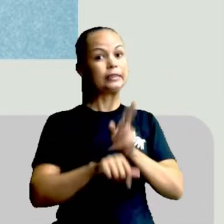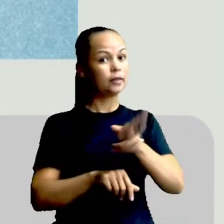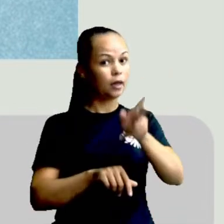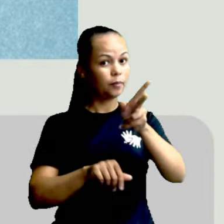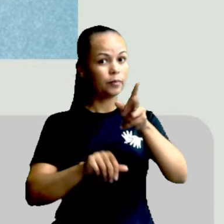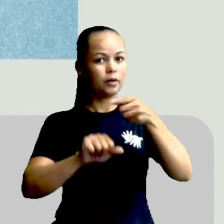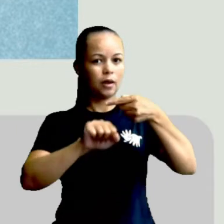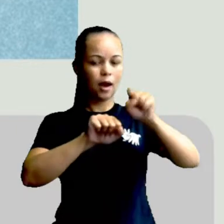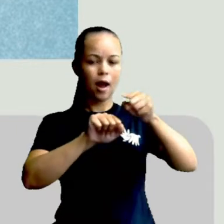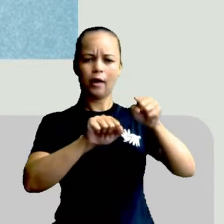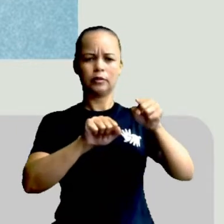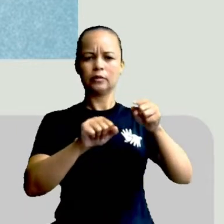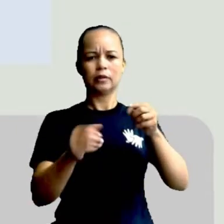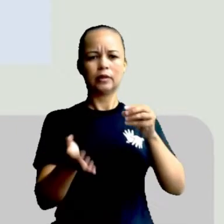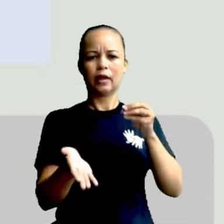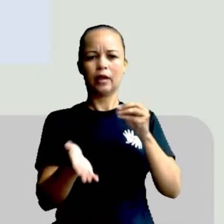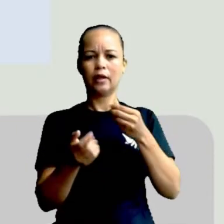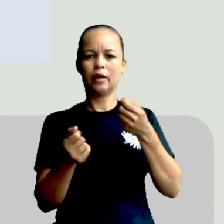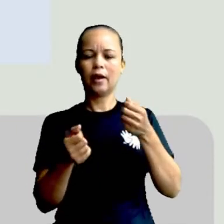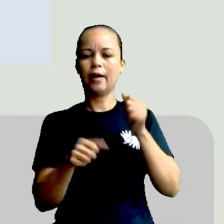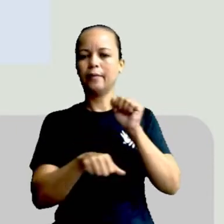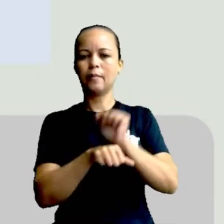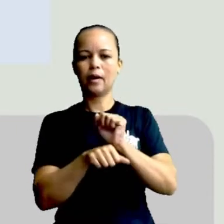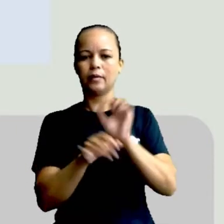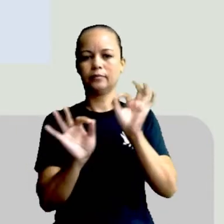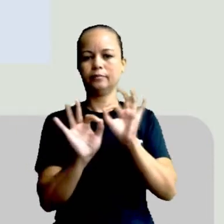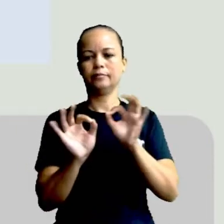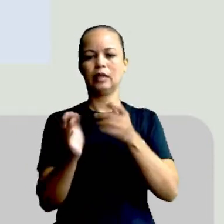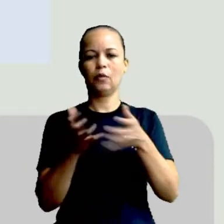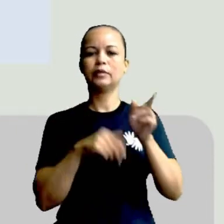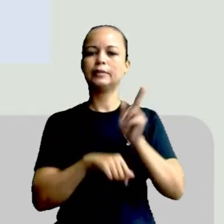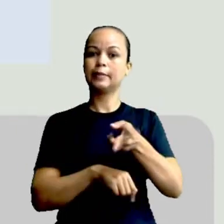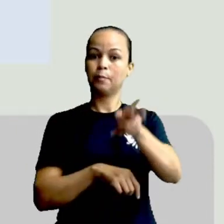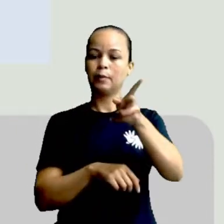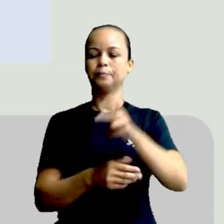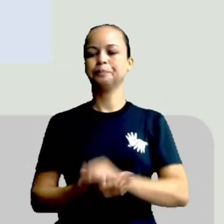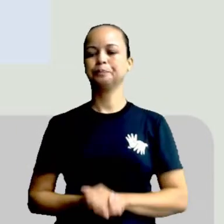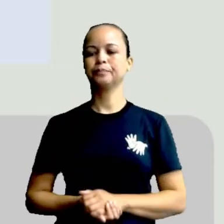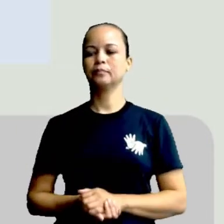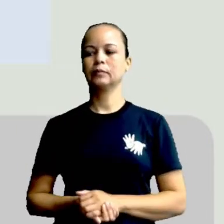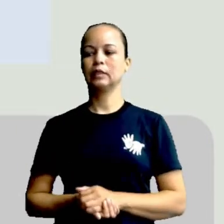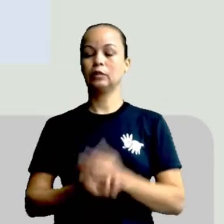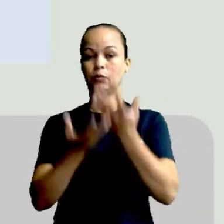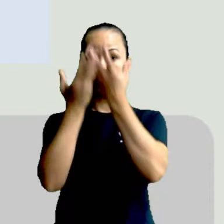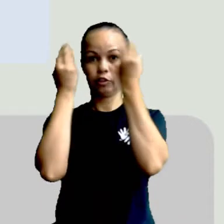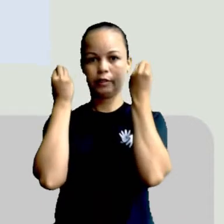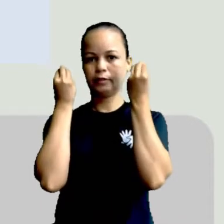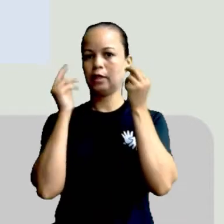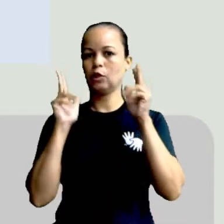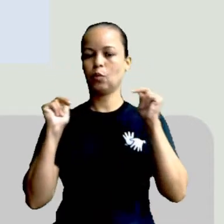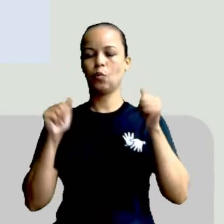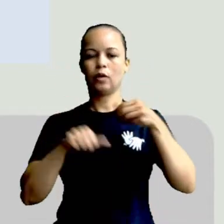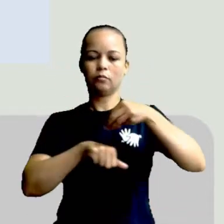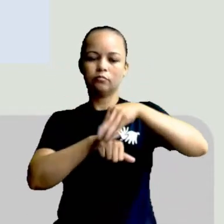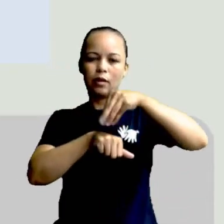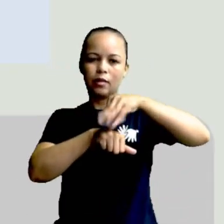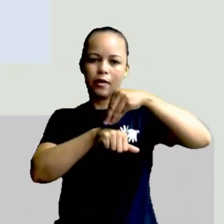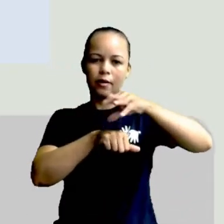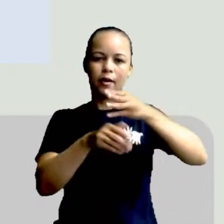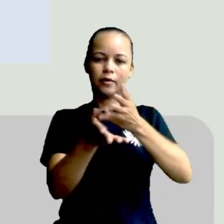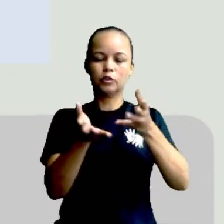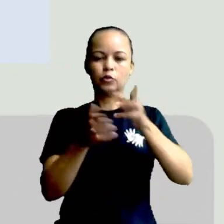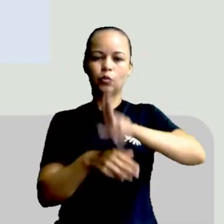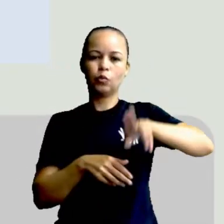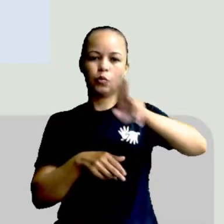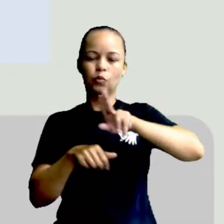sempre tá não tem exceções nesse caso não Só para não esquecer algumas dicas do uso aí ó